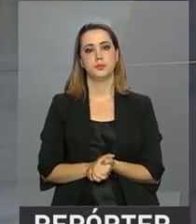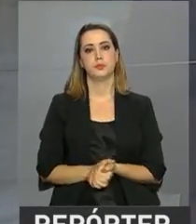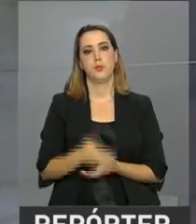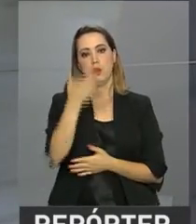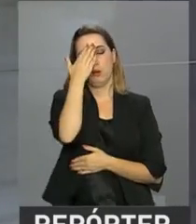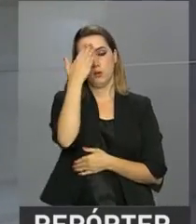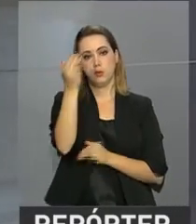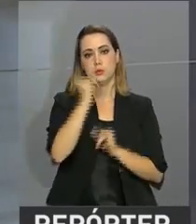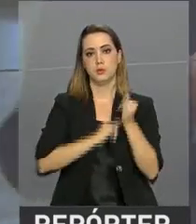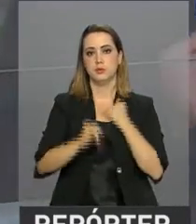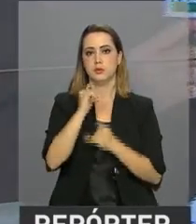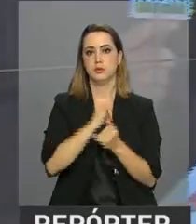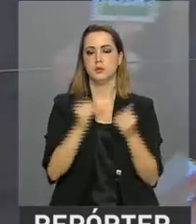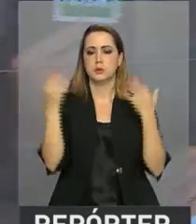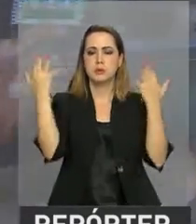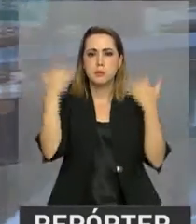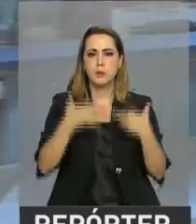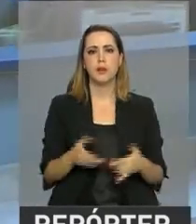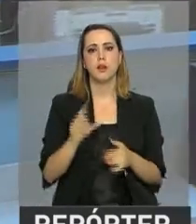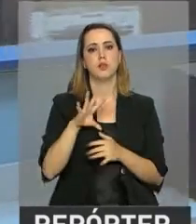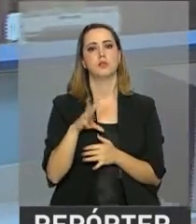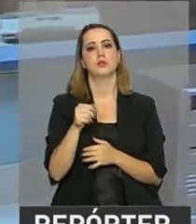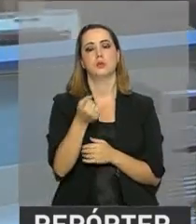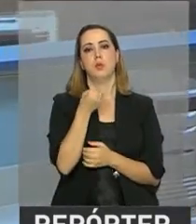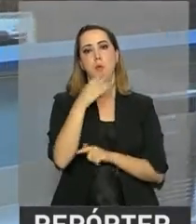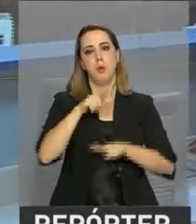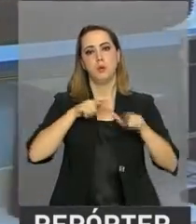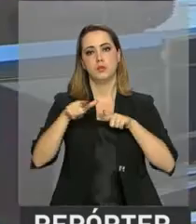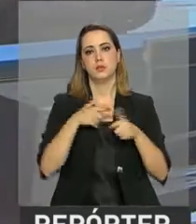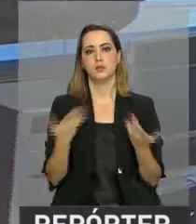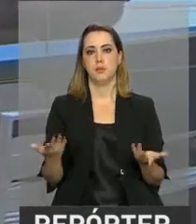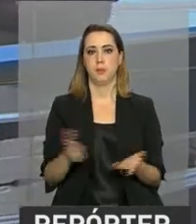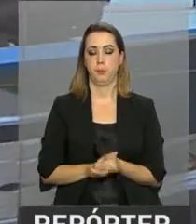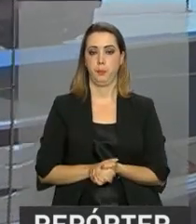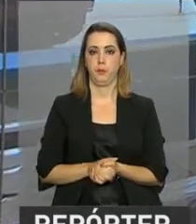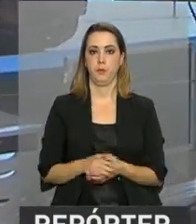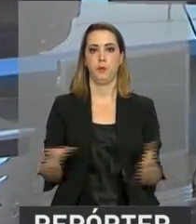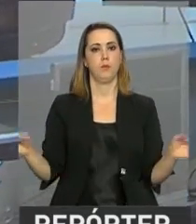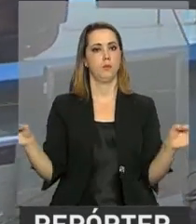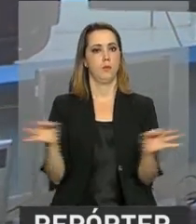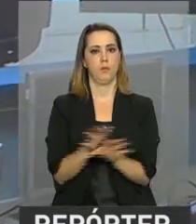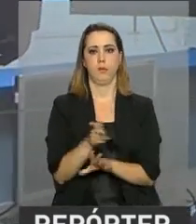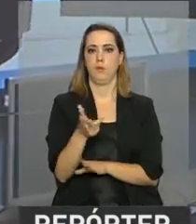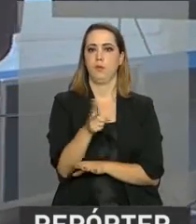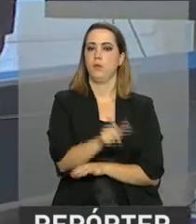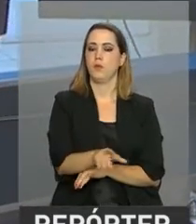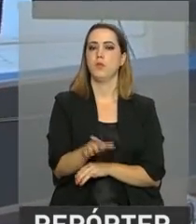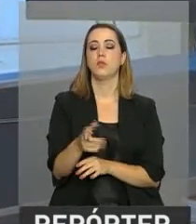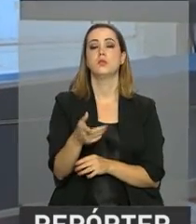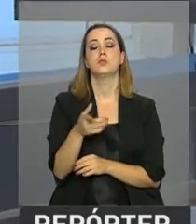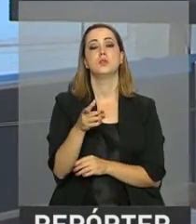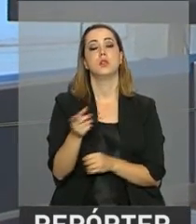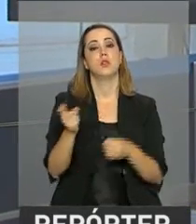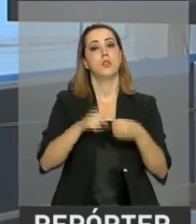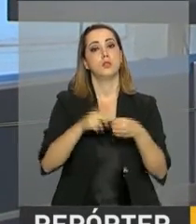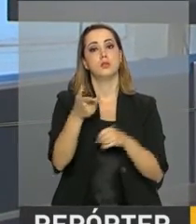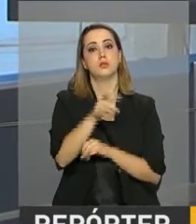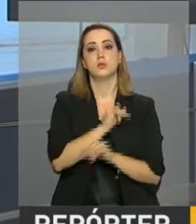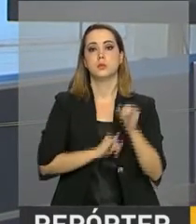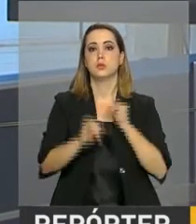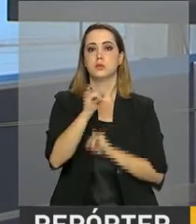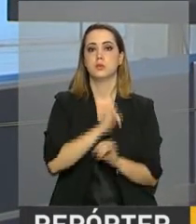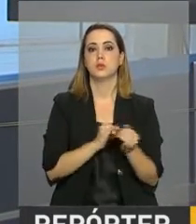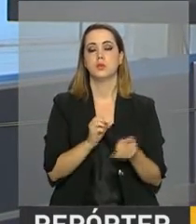por esclarecer essa decisão para a gente. Bom trabalho para você. Essa edição do Repórter NBR fica por aqui. Voltamos a qualquer momento com